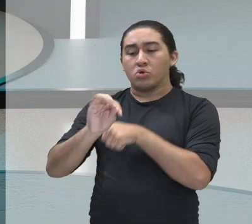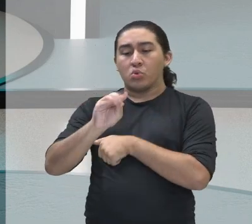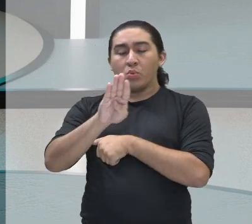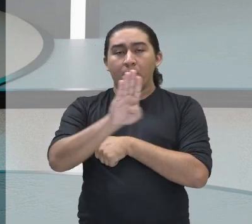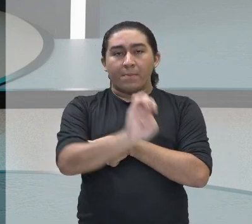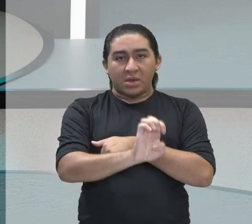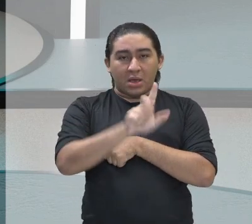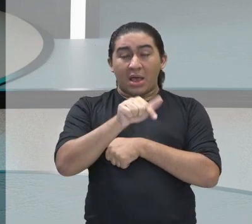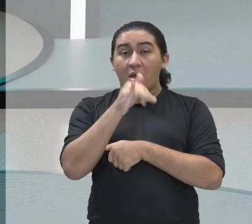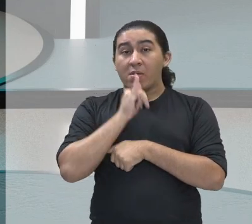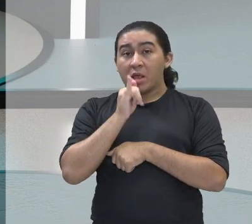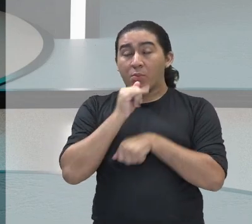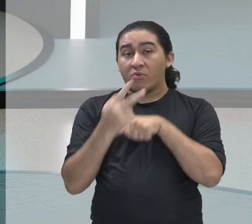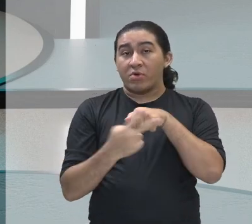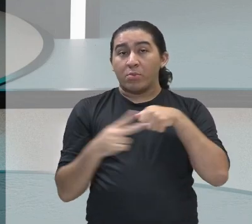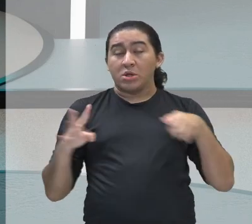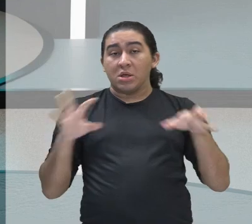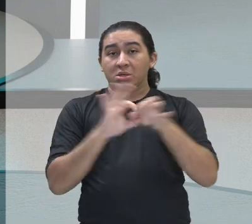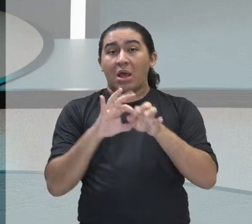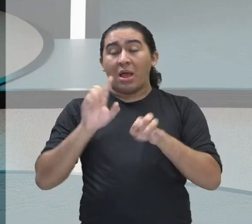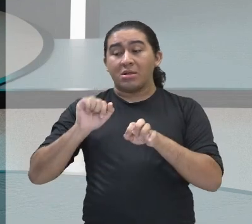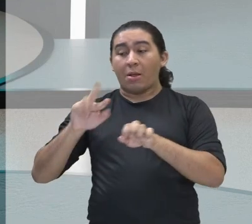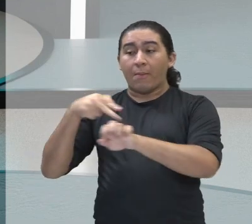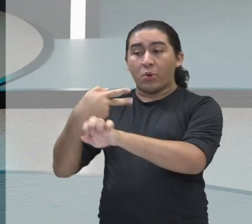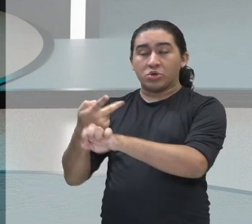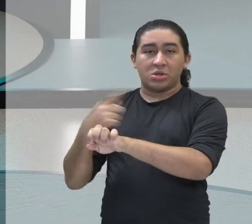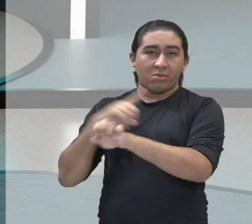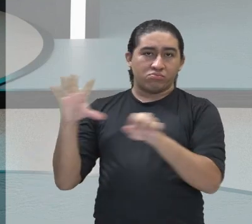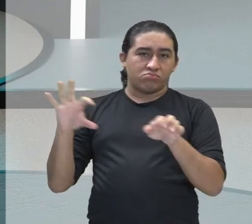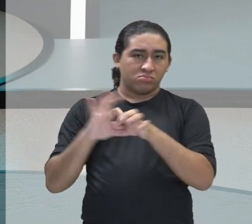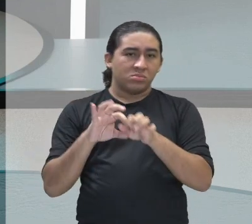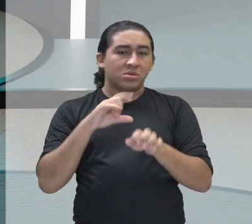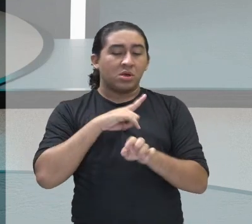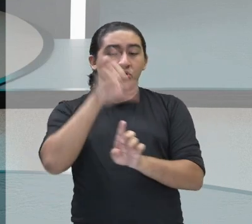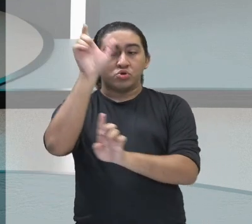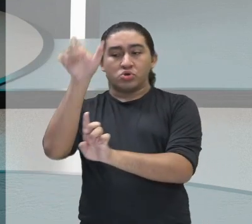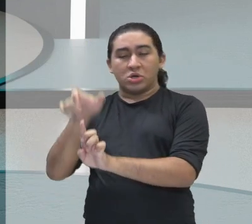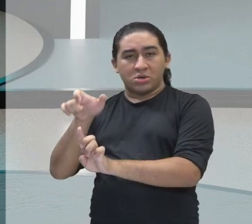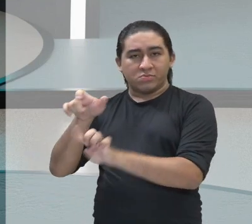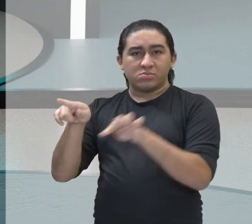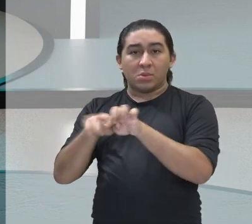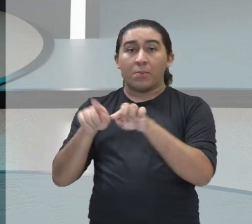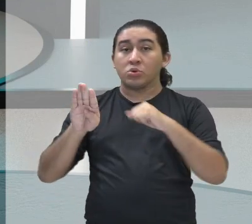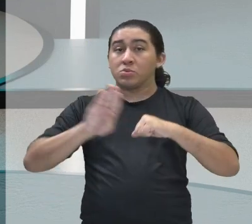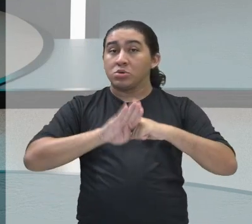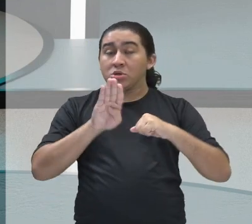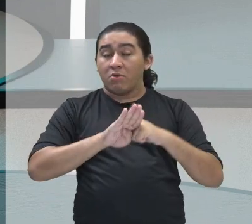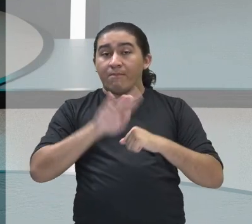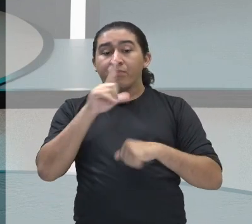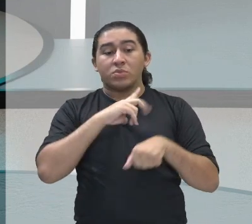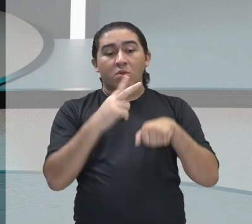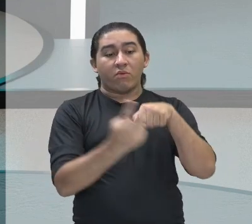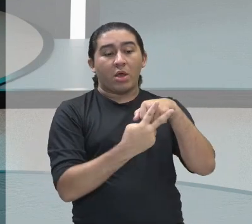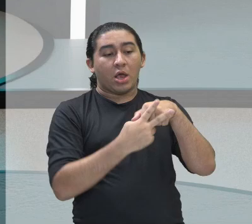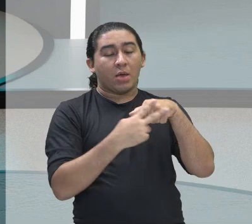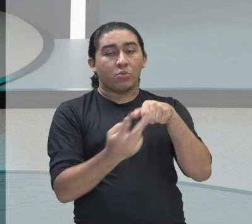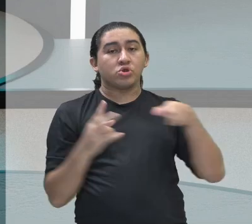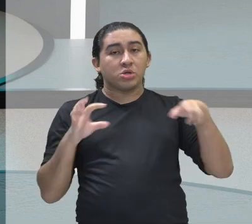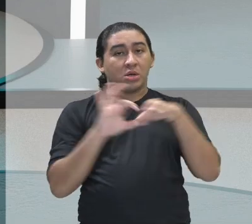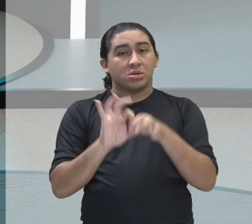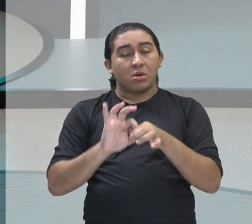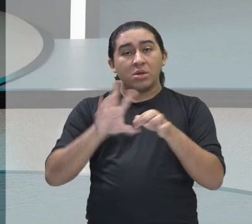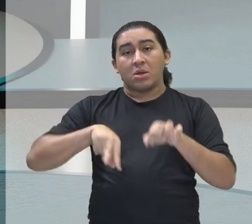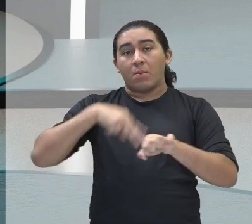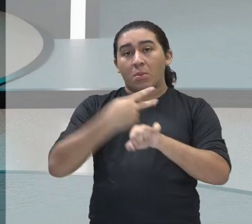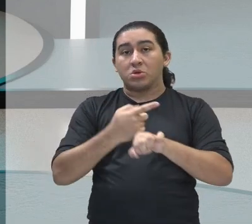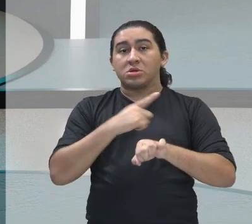ligação, ele vem depois, então vem sujeito, né, no caso sujeito aqui, e é um substantivo, aí vem o verbo de ligação, e aí depois